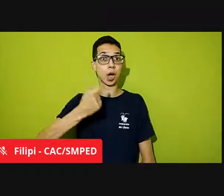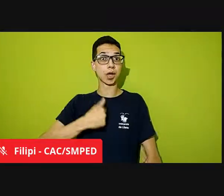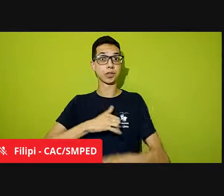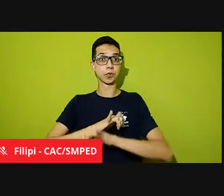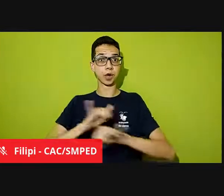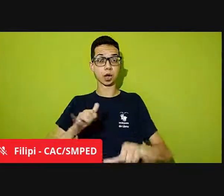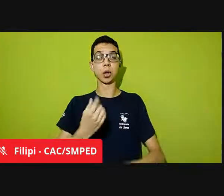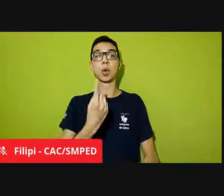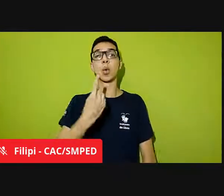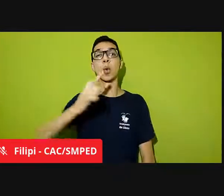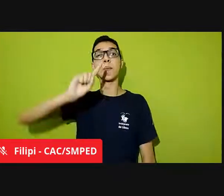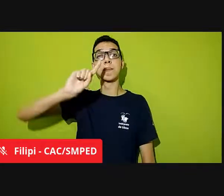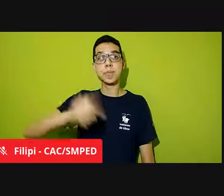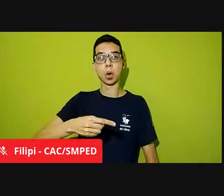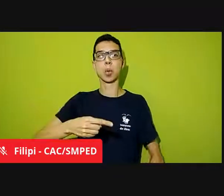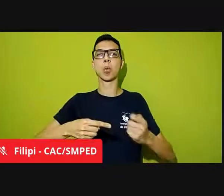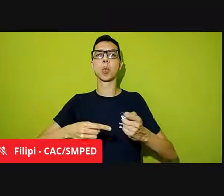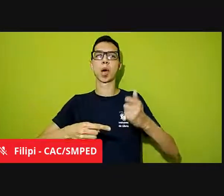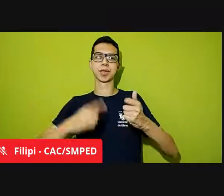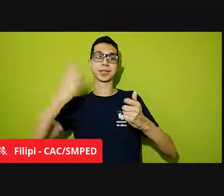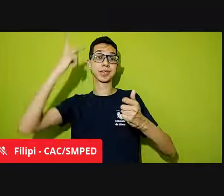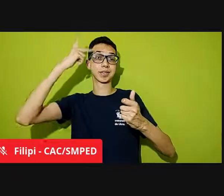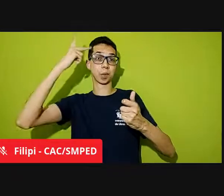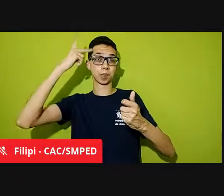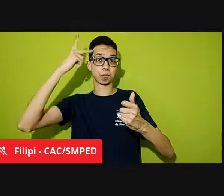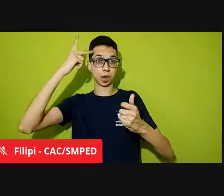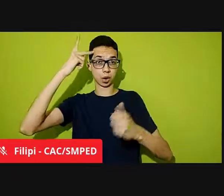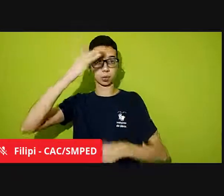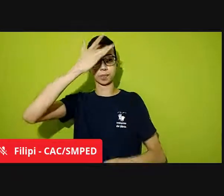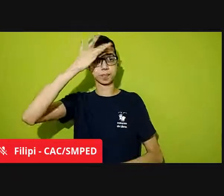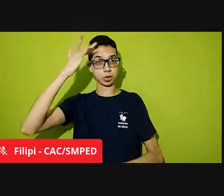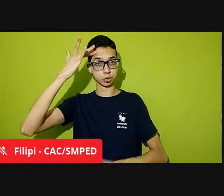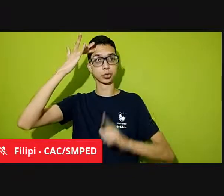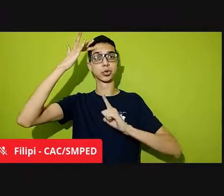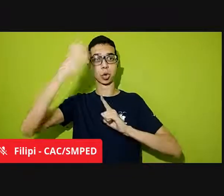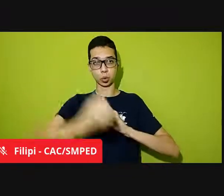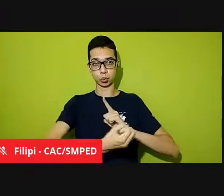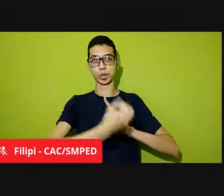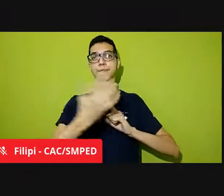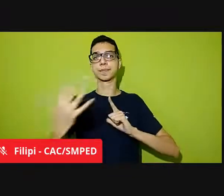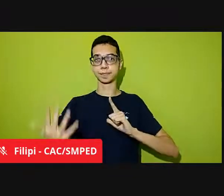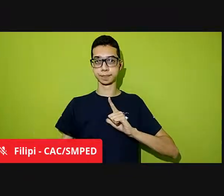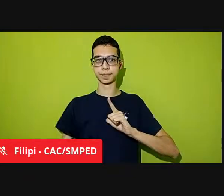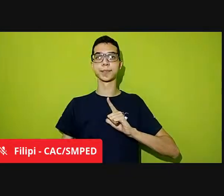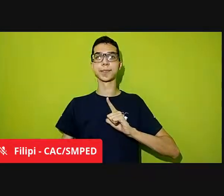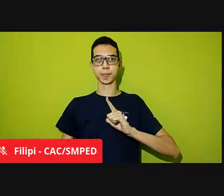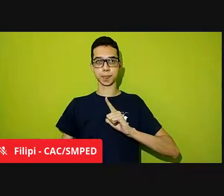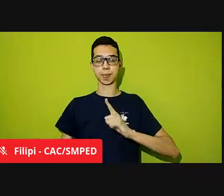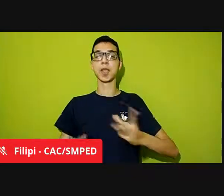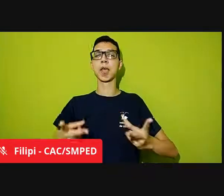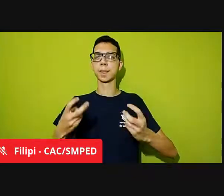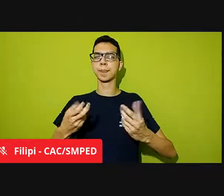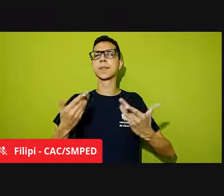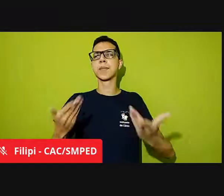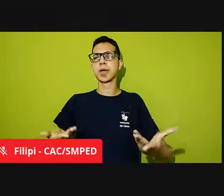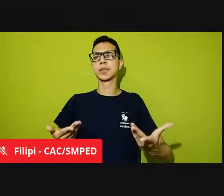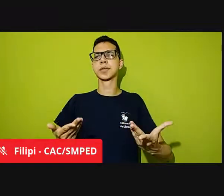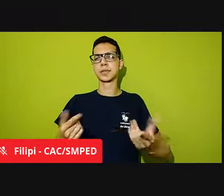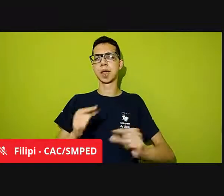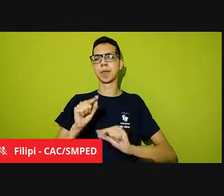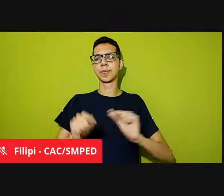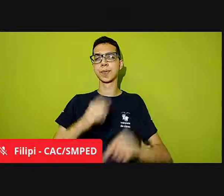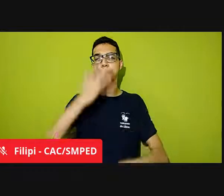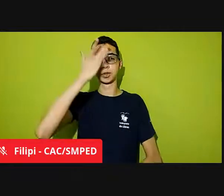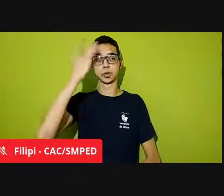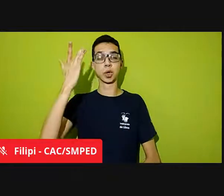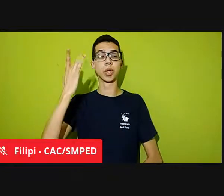1 milhão de pessoas a nível São Paulo. Então, mesmo pegando esse recorte de pessoas com maior comprometimento, a